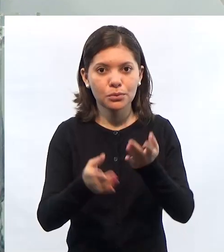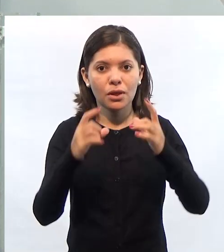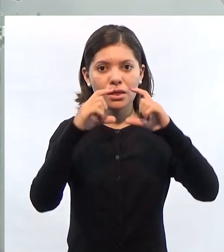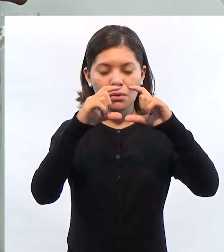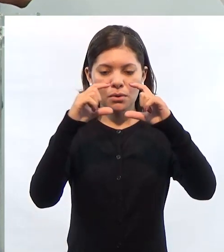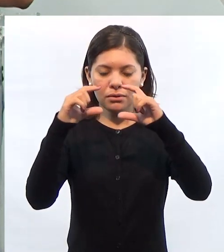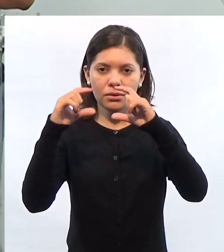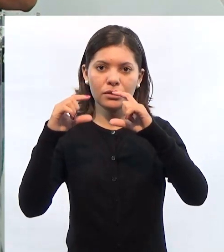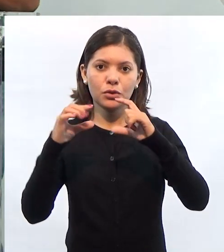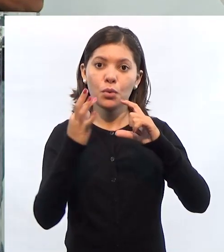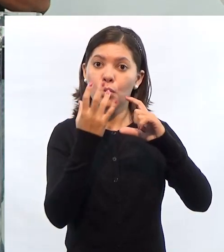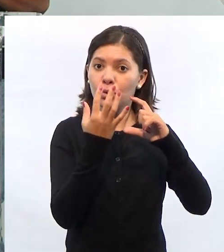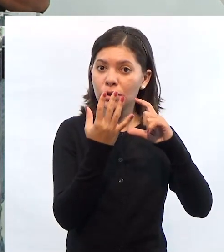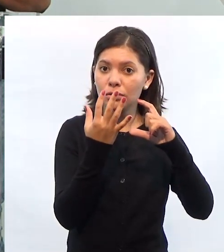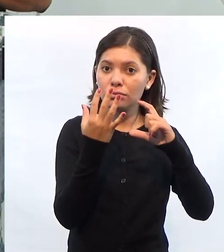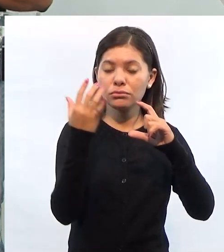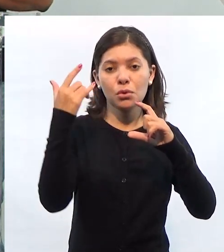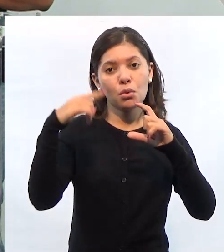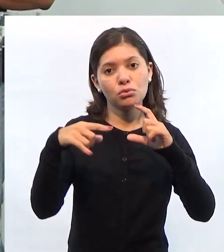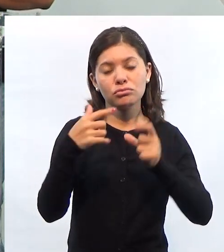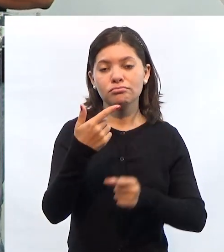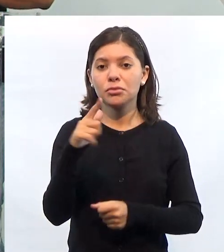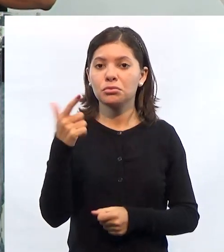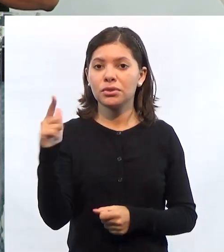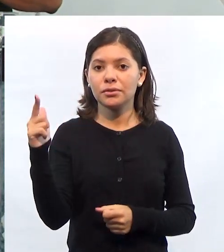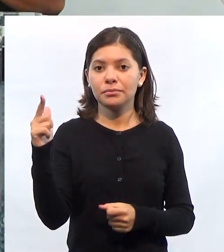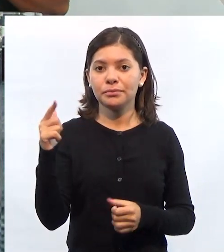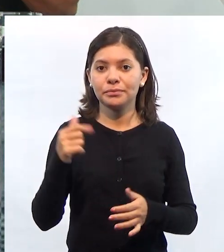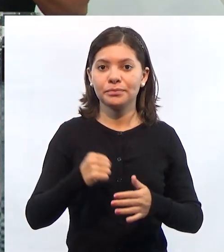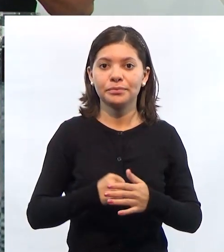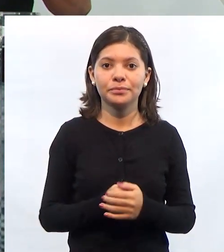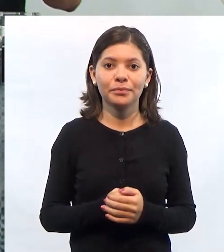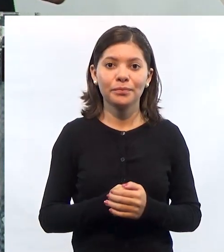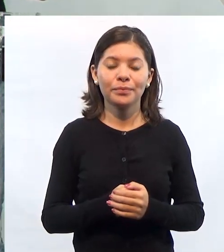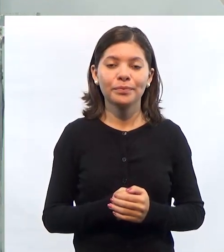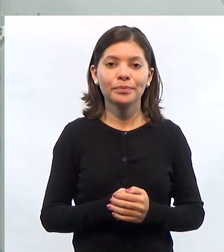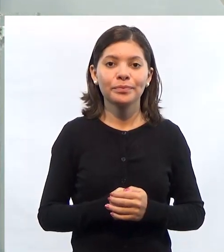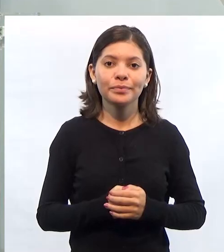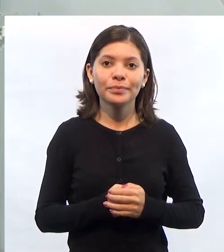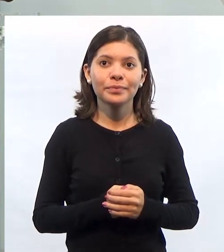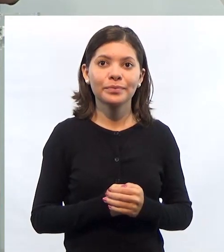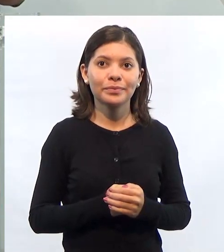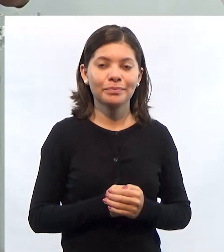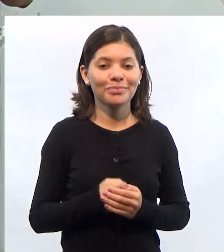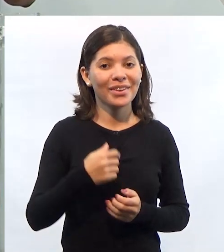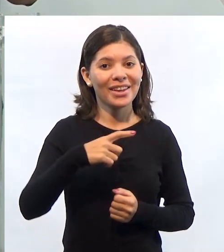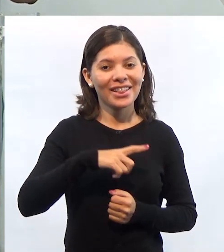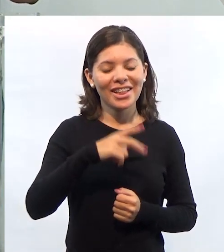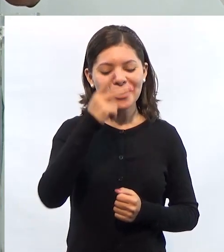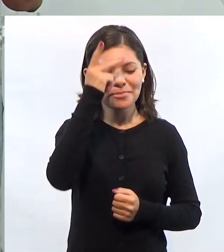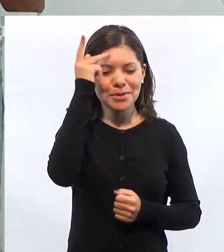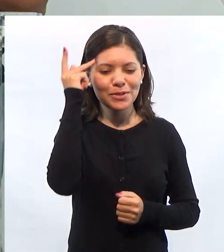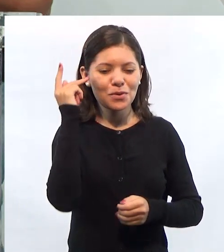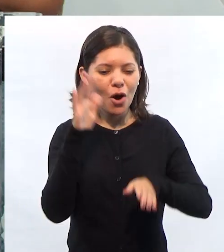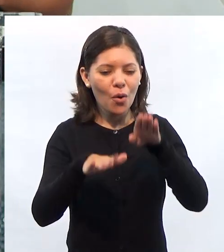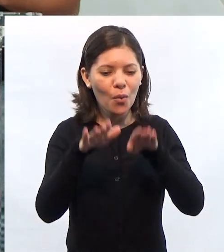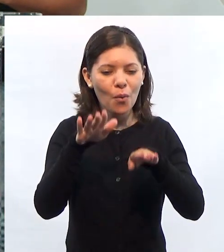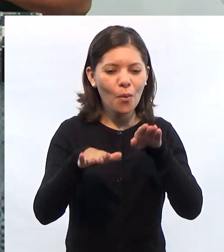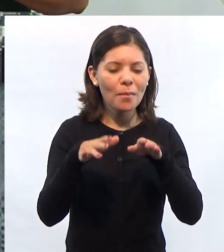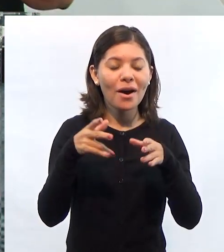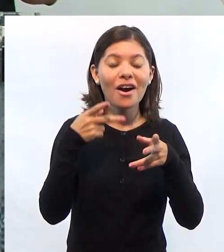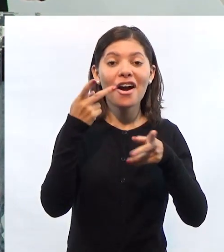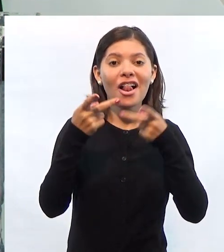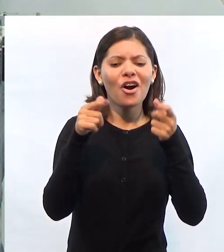coloridos outras não tem E aí existe até algum alguns algumas pessoas falam assim